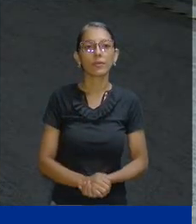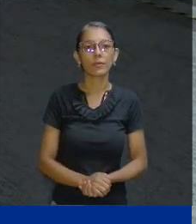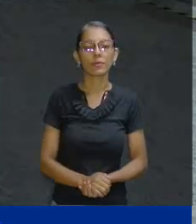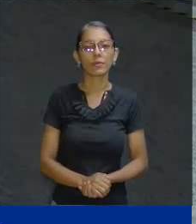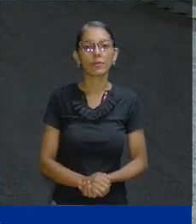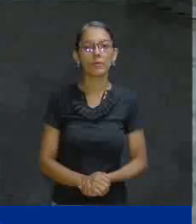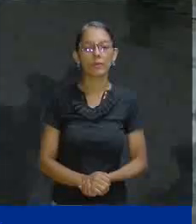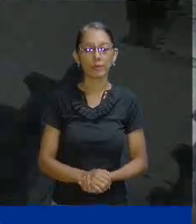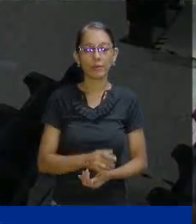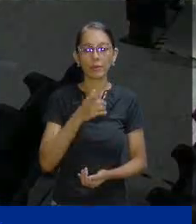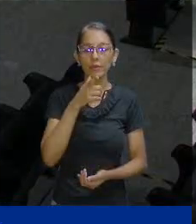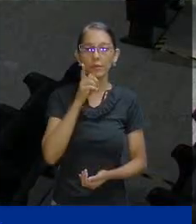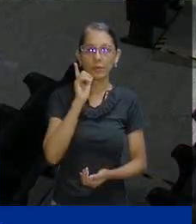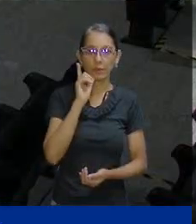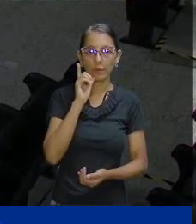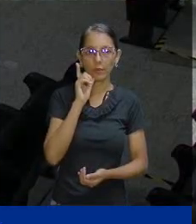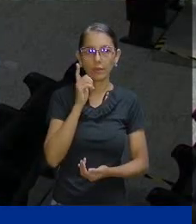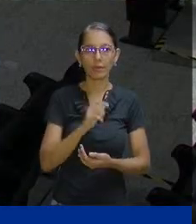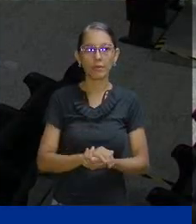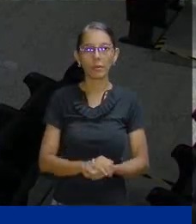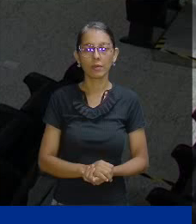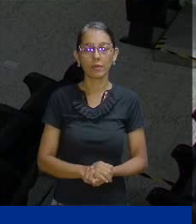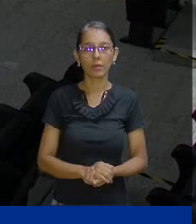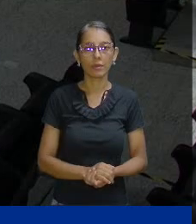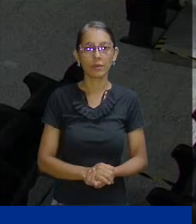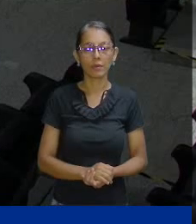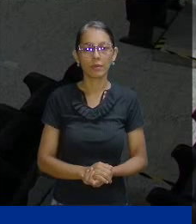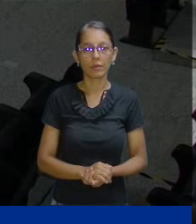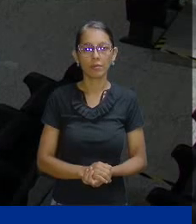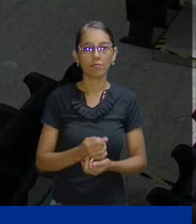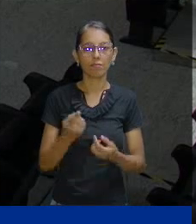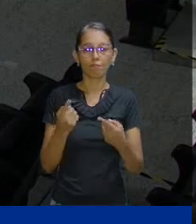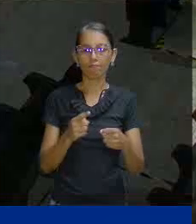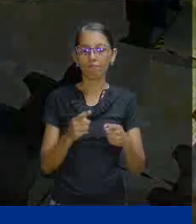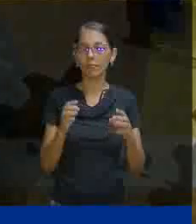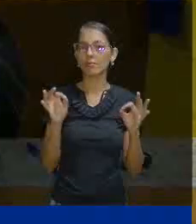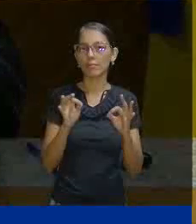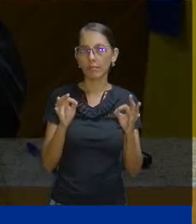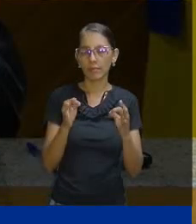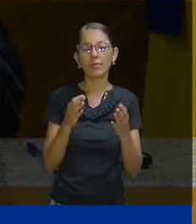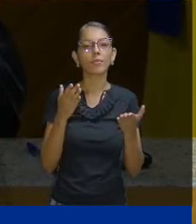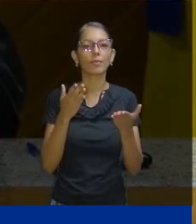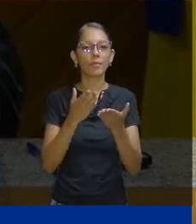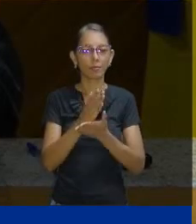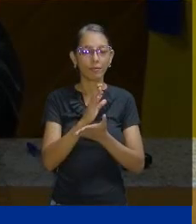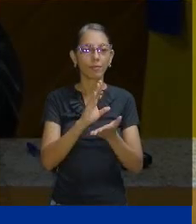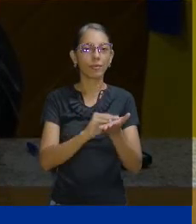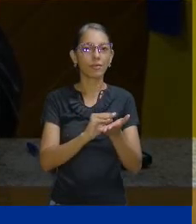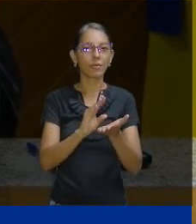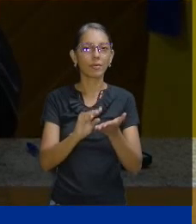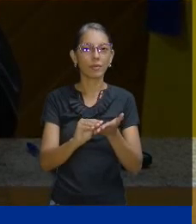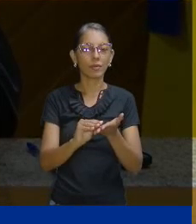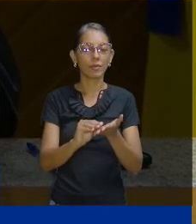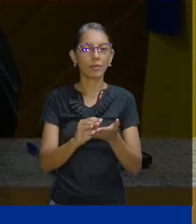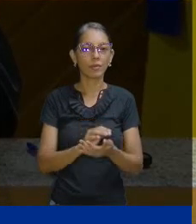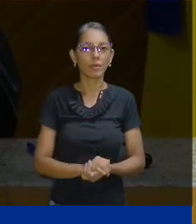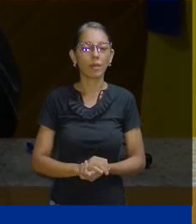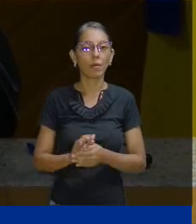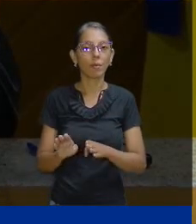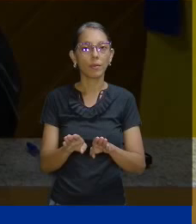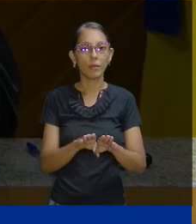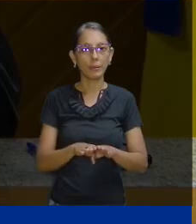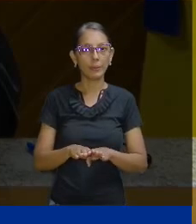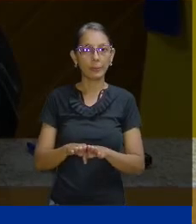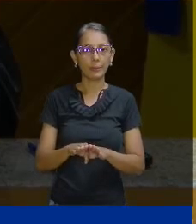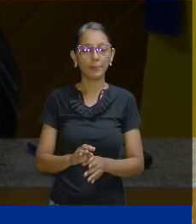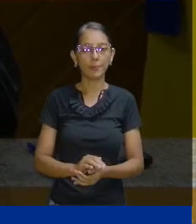17/3/2025. Pergunto-se há algum óbice à aprovação? Não havendo, está aprovada a